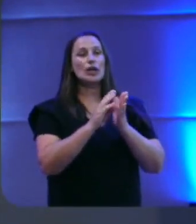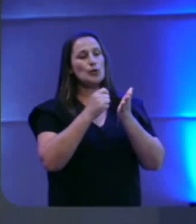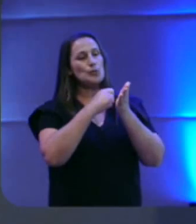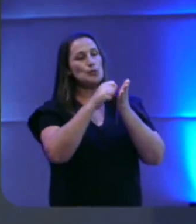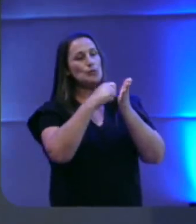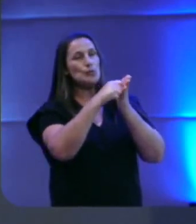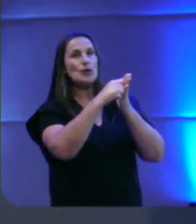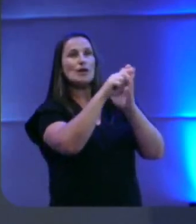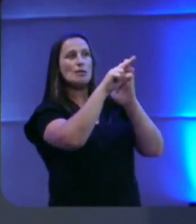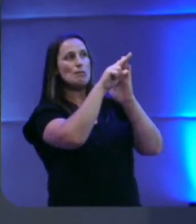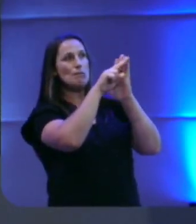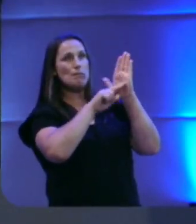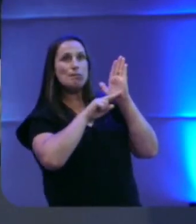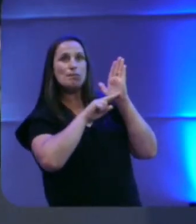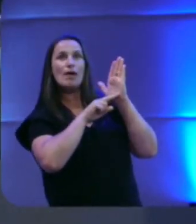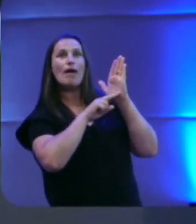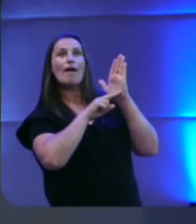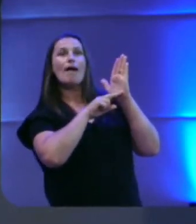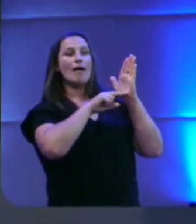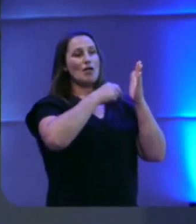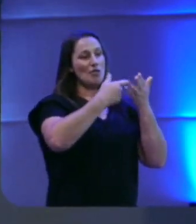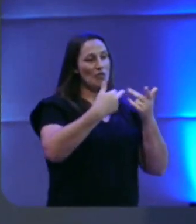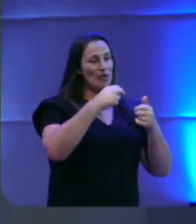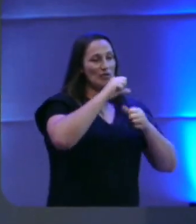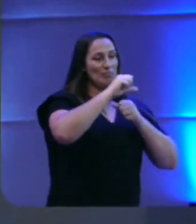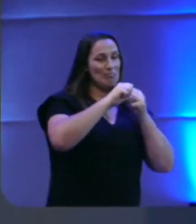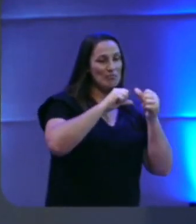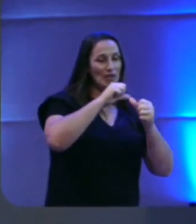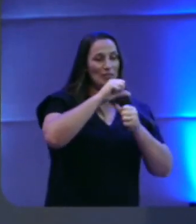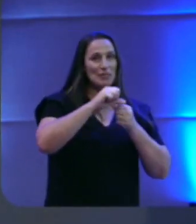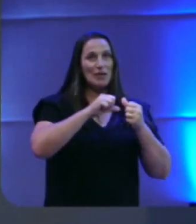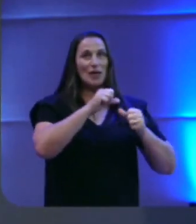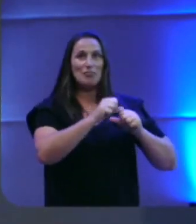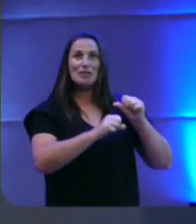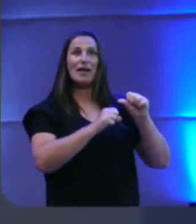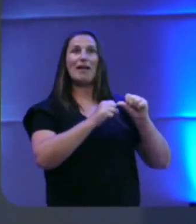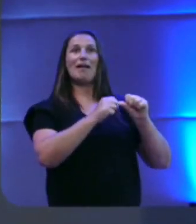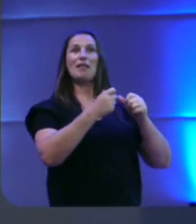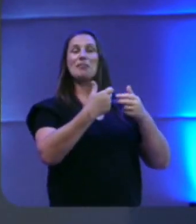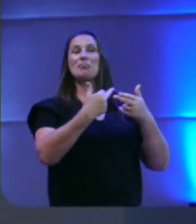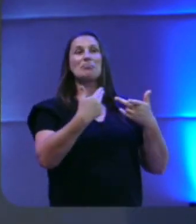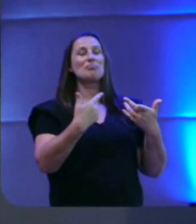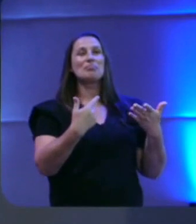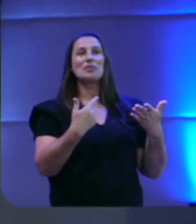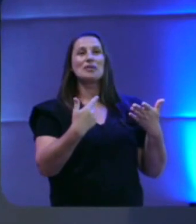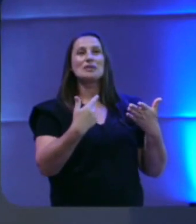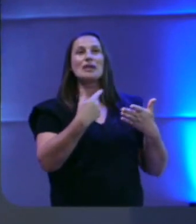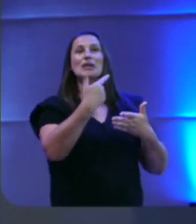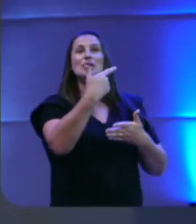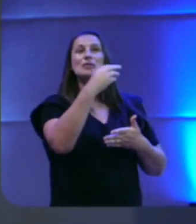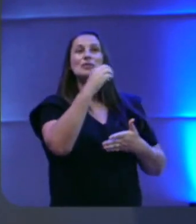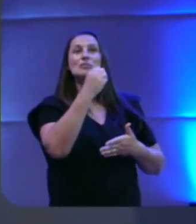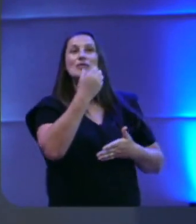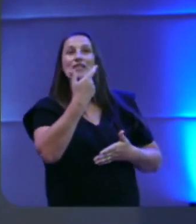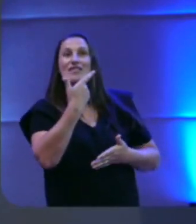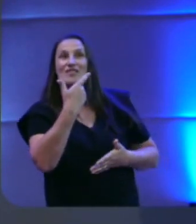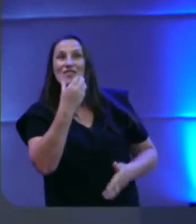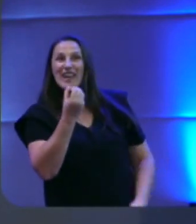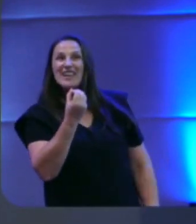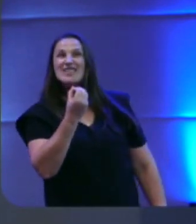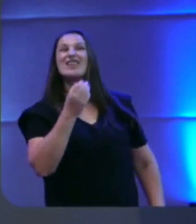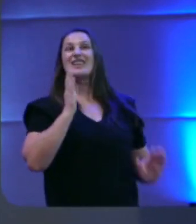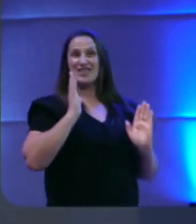famosa lista do que eu quero mudar, do que eu quero deixar de fazer, do que eu quero incrementar na minha vida. E aí, a lista já